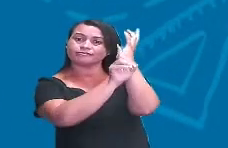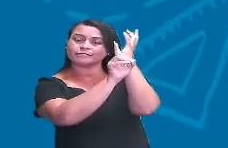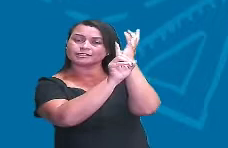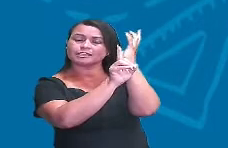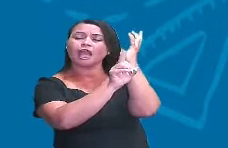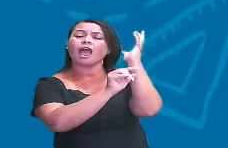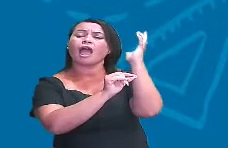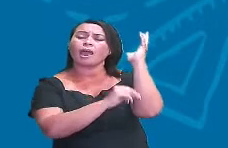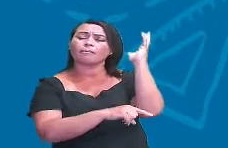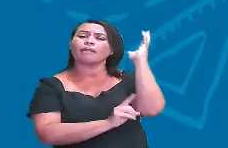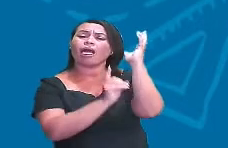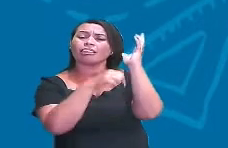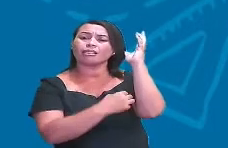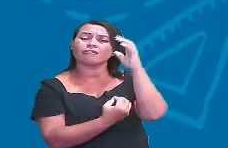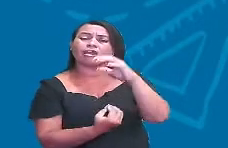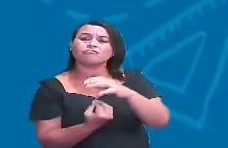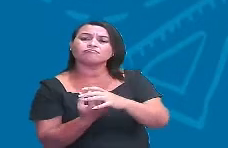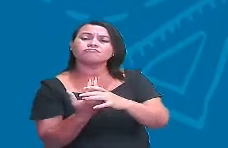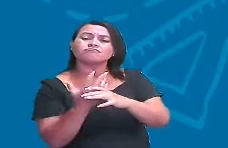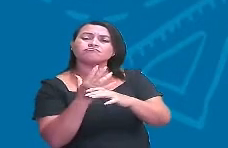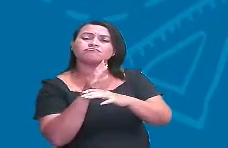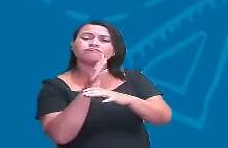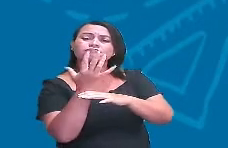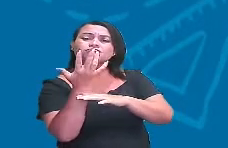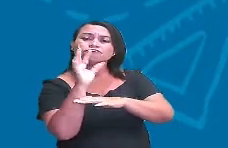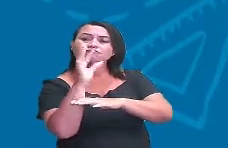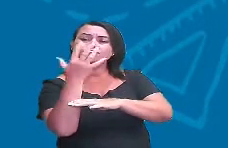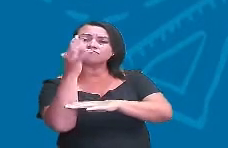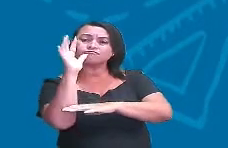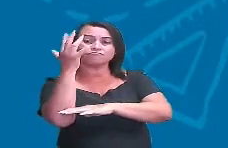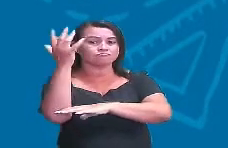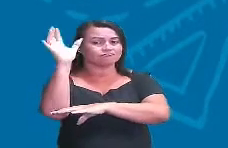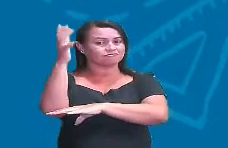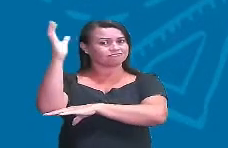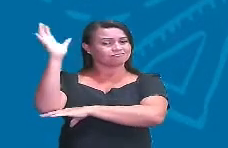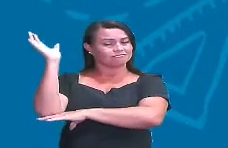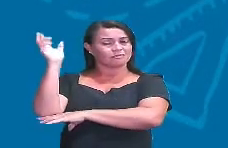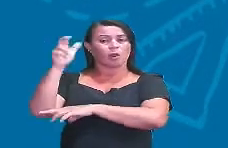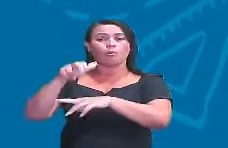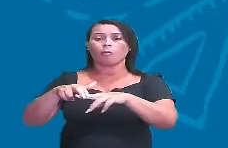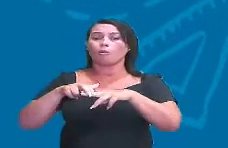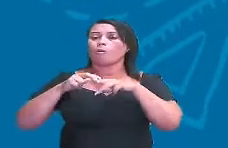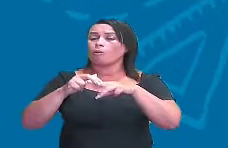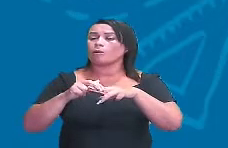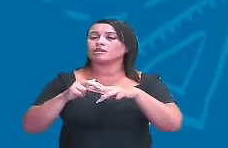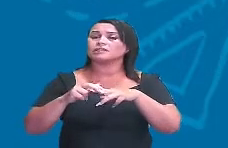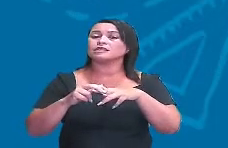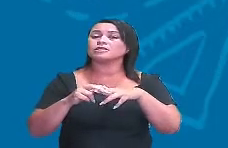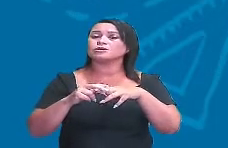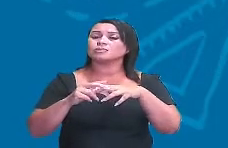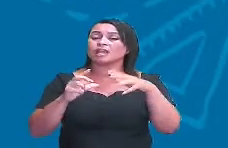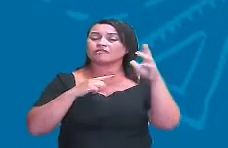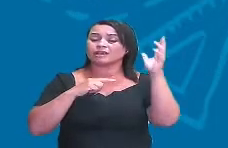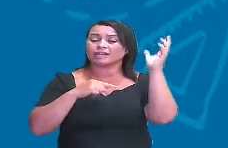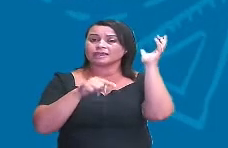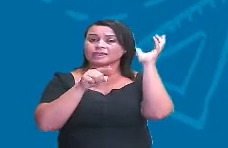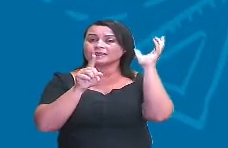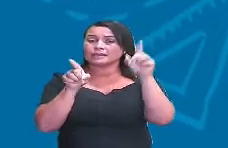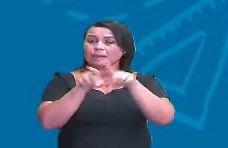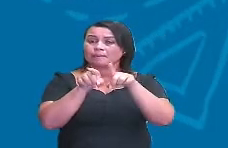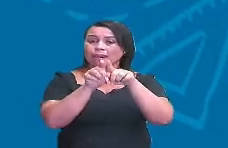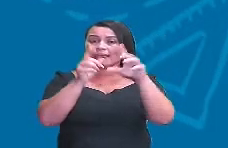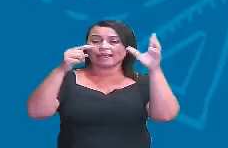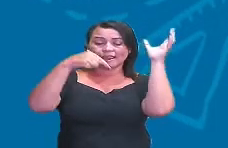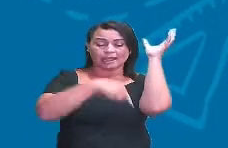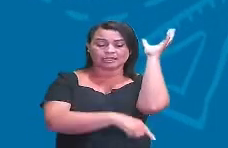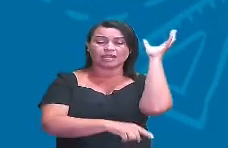se desenvolver, tá certo? Portanto, a planta ela vai retirar através das suas raízes, lá do